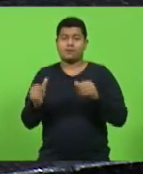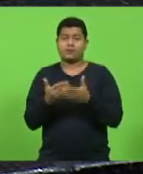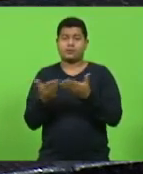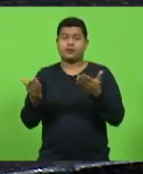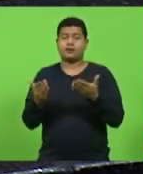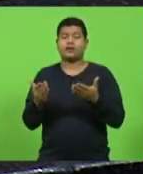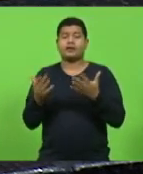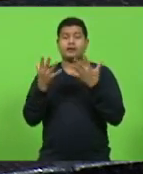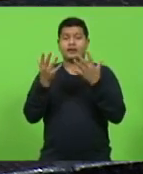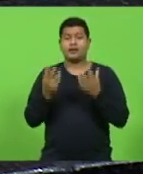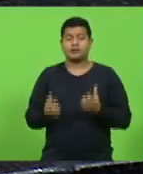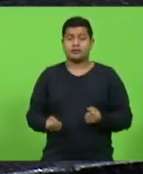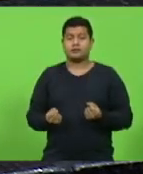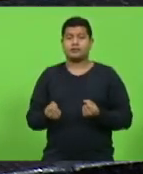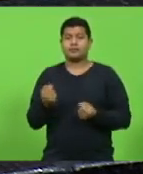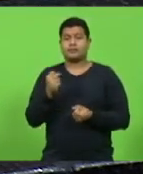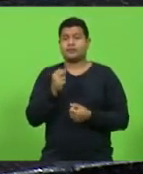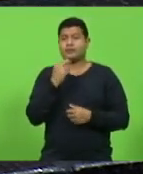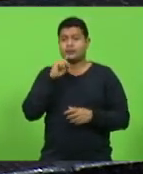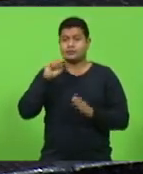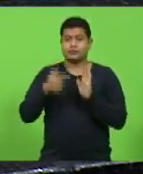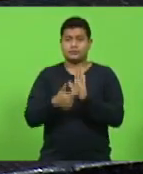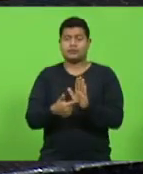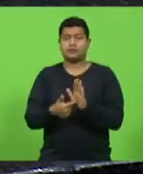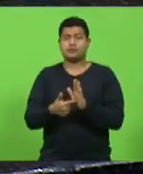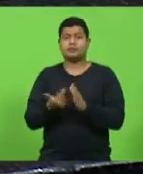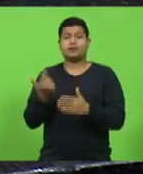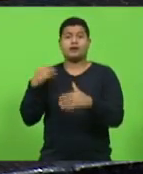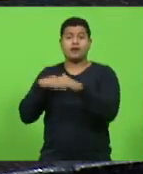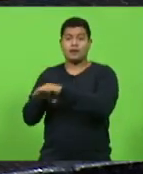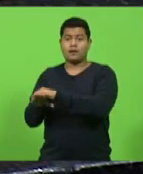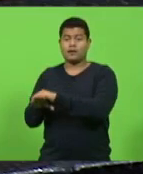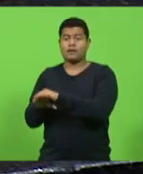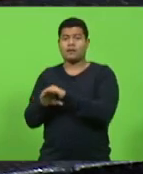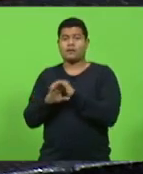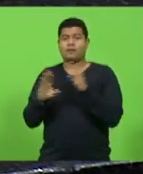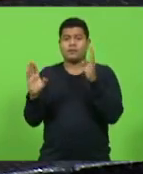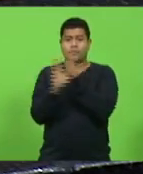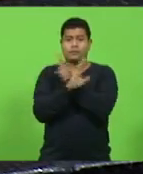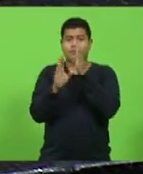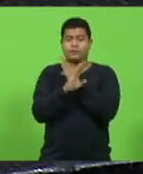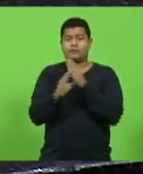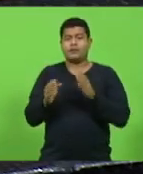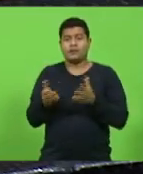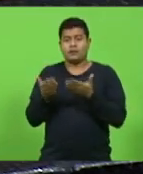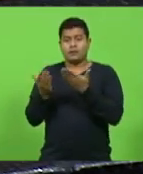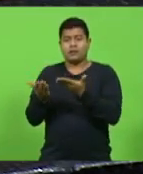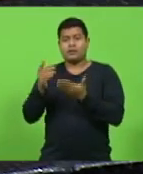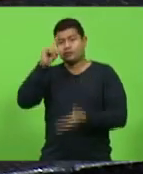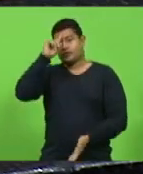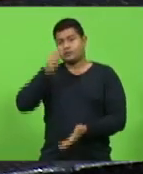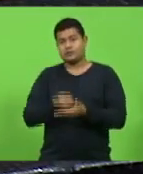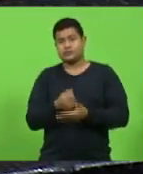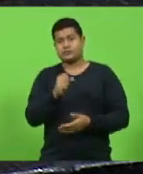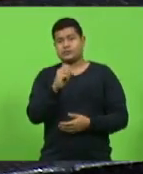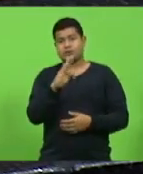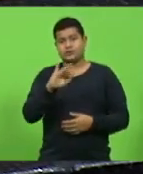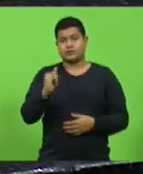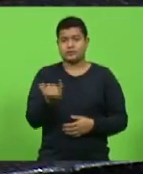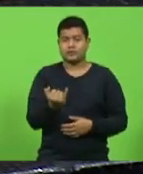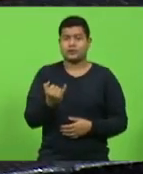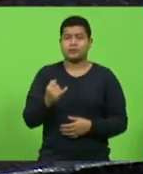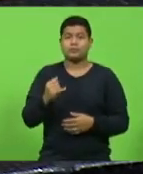recebimento da denúncia, senão com o arquivamento do inquérito promovido pelo STJ, é flagrante a falta